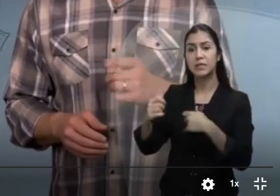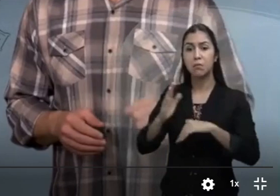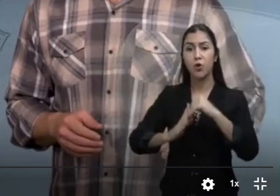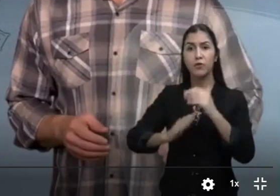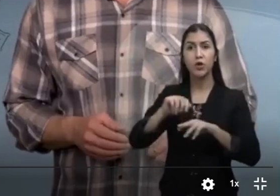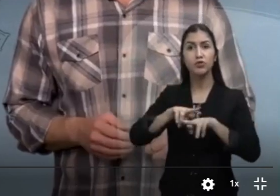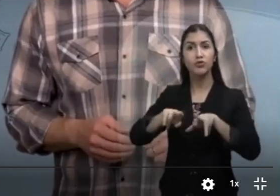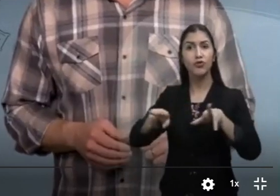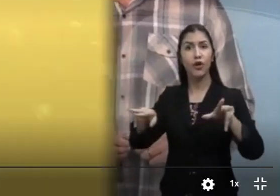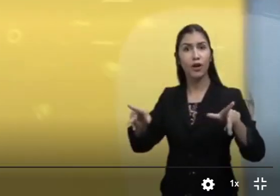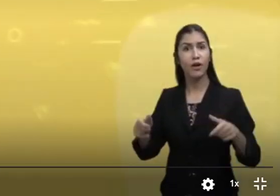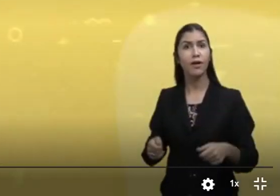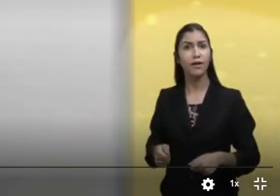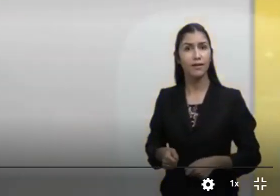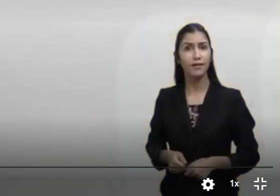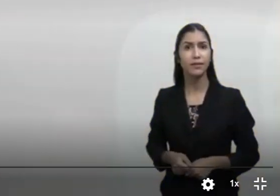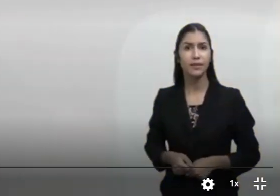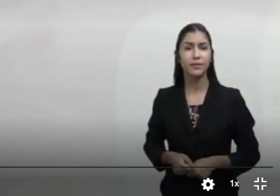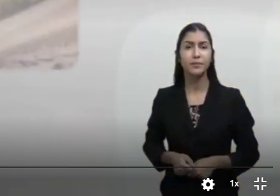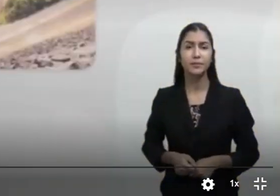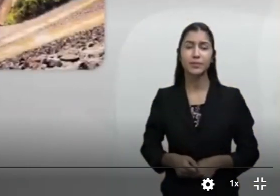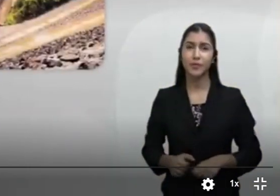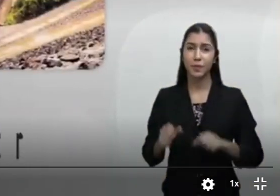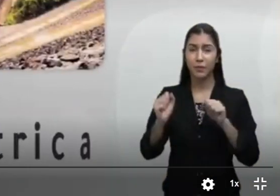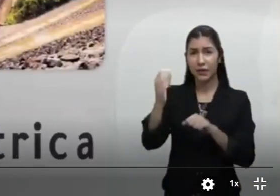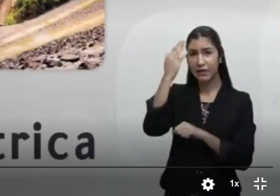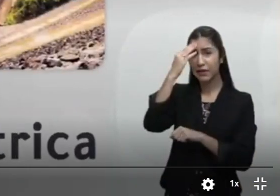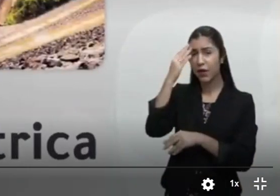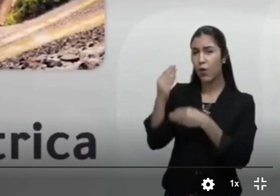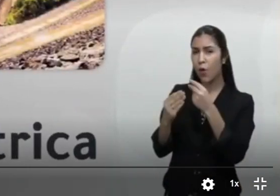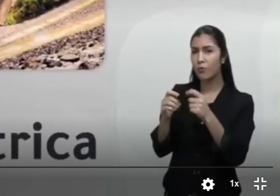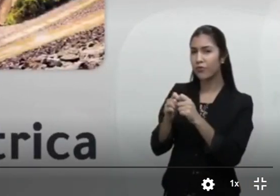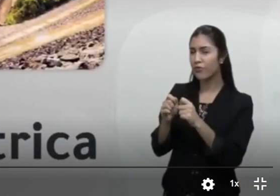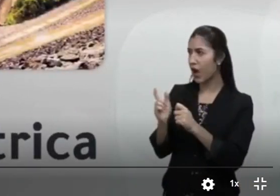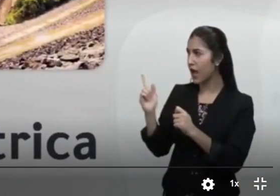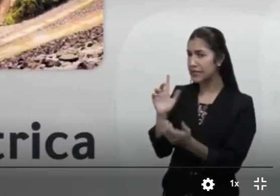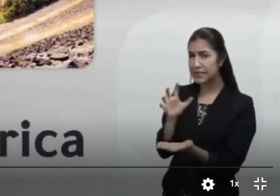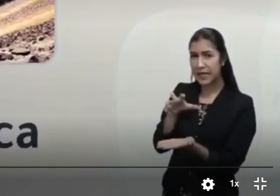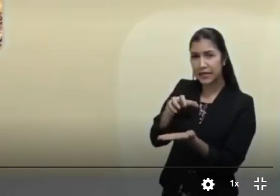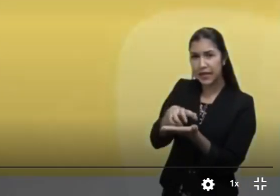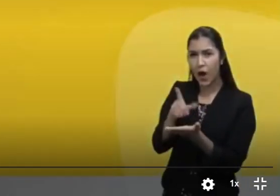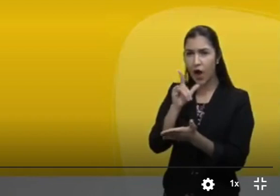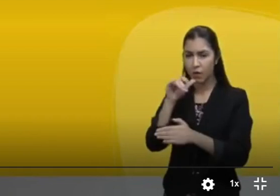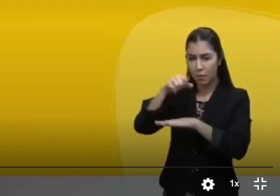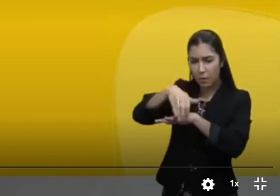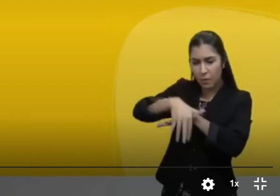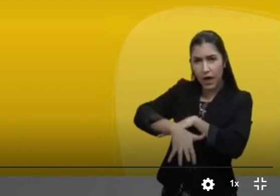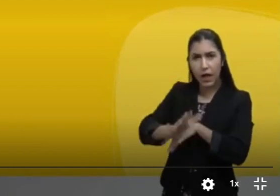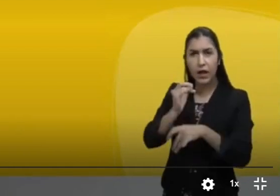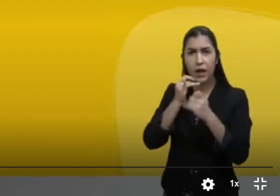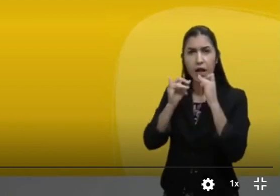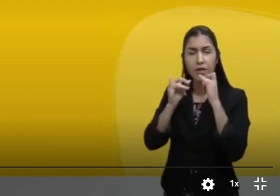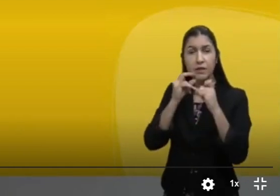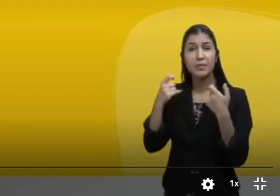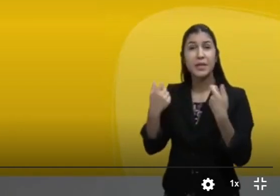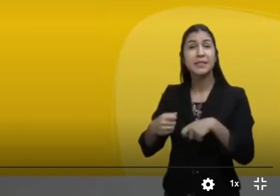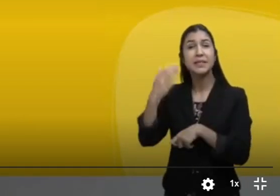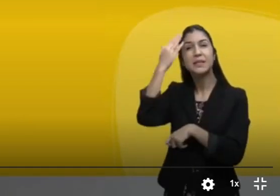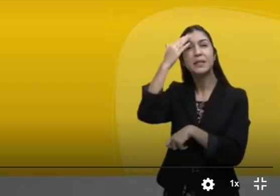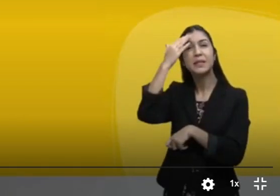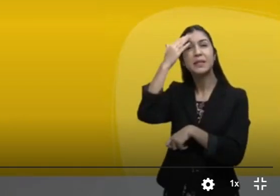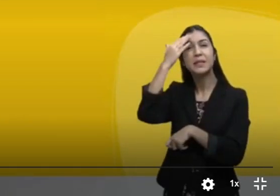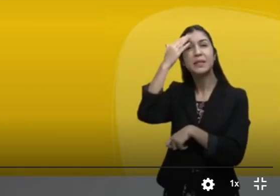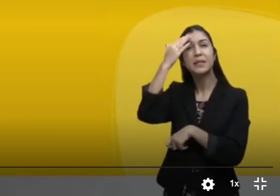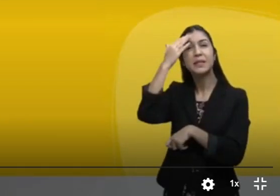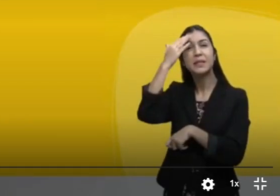áreas do conhecimento. Para compreender o funcionamento de uma central hidrelétrica, é necessário entender as